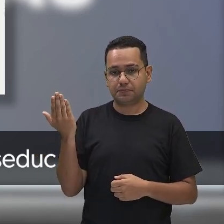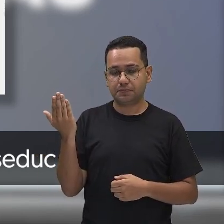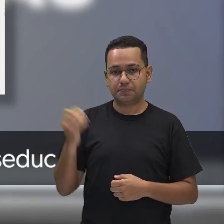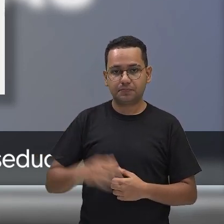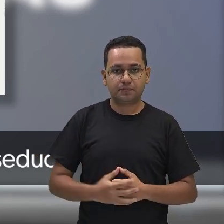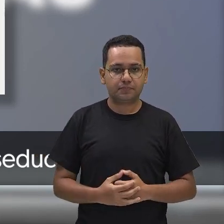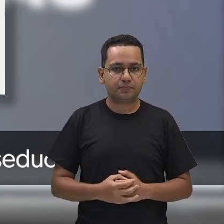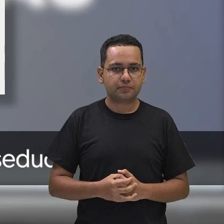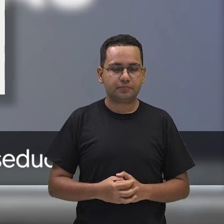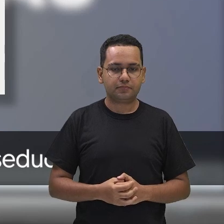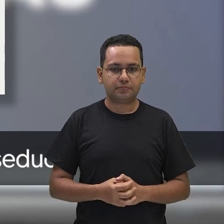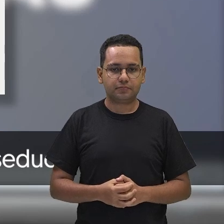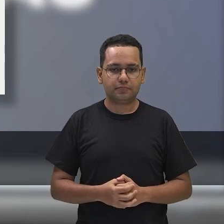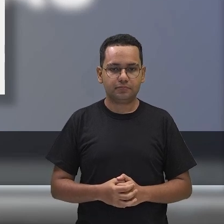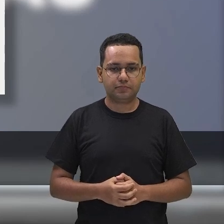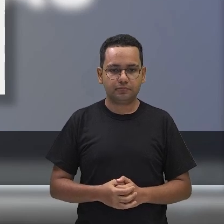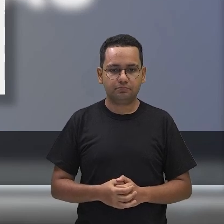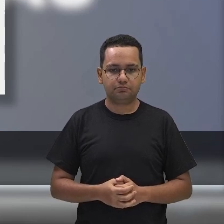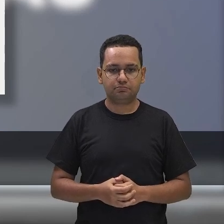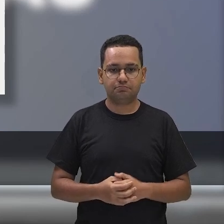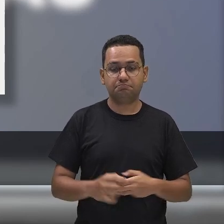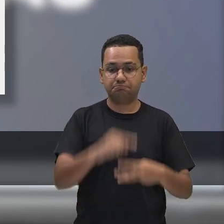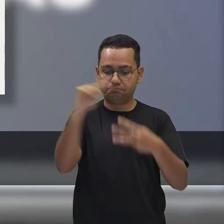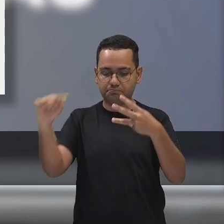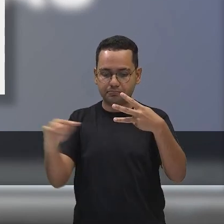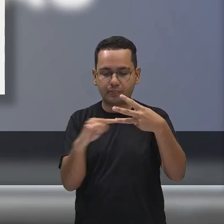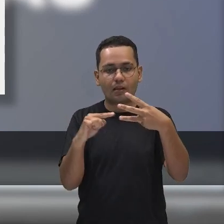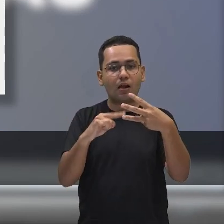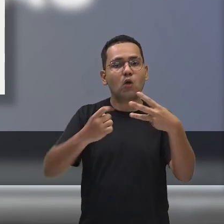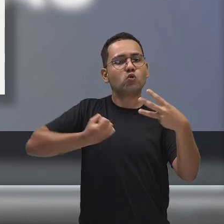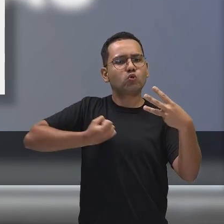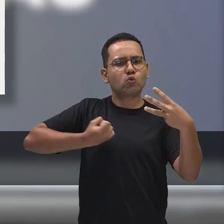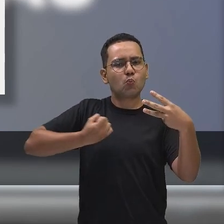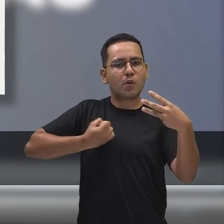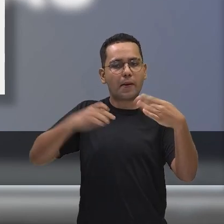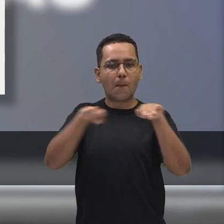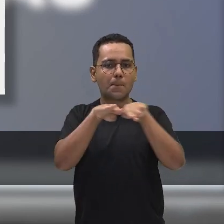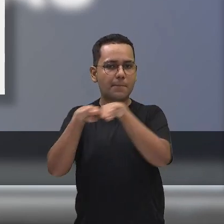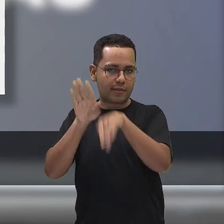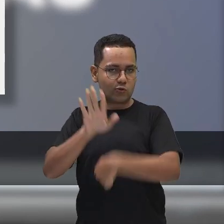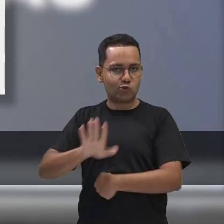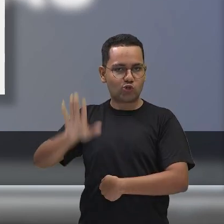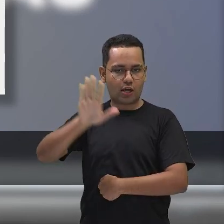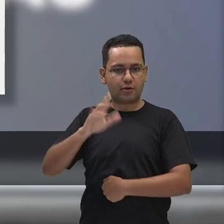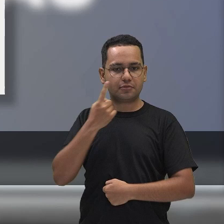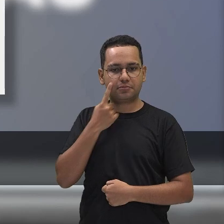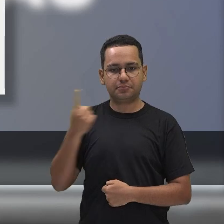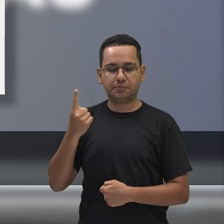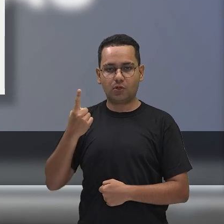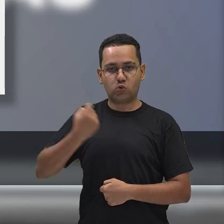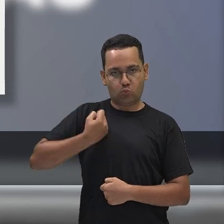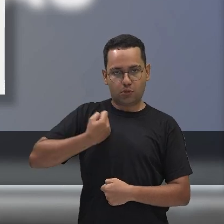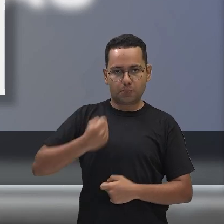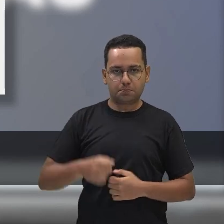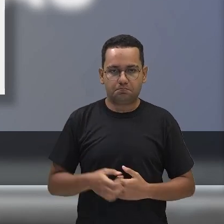cmean.seduc. Por fim, basta digitar o número do servidor